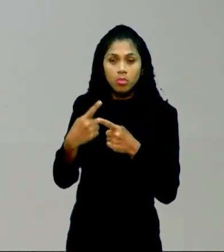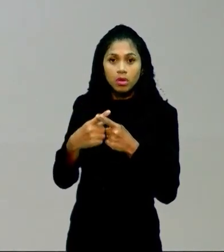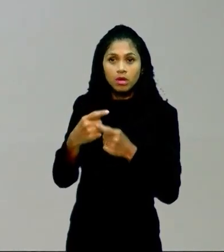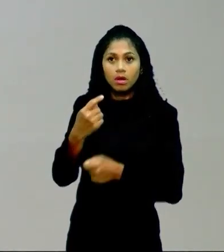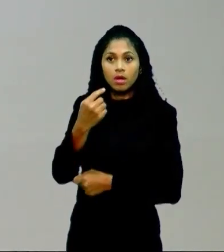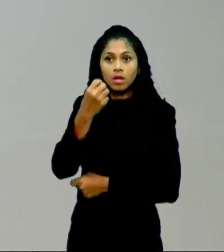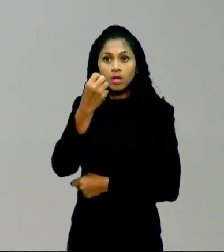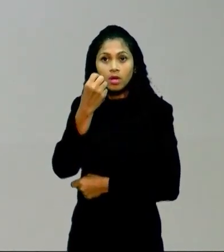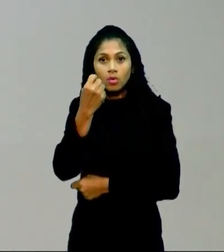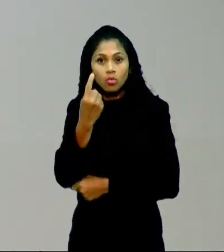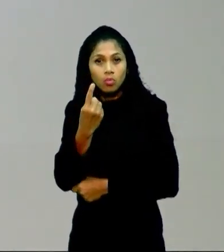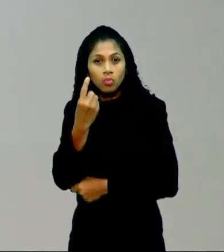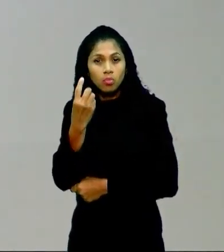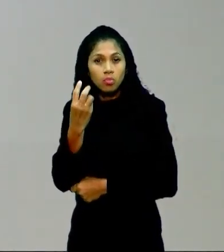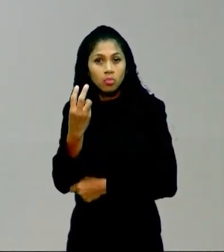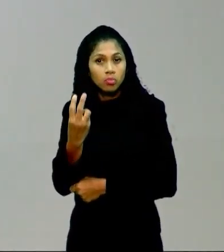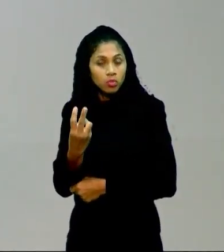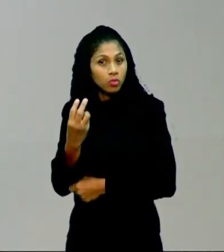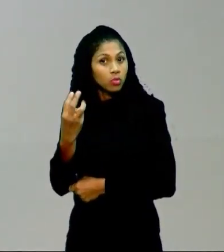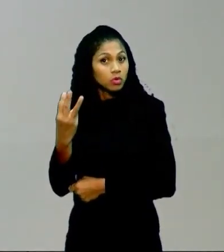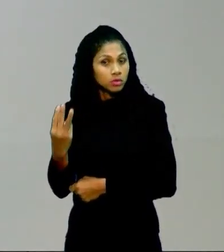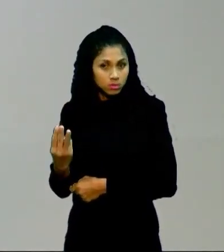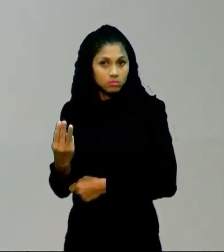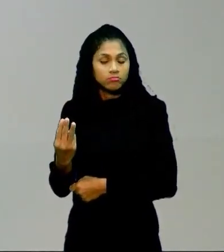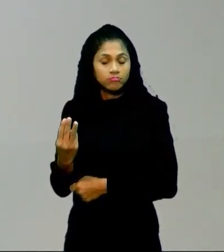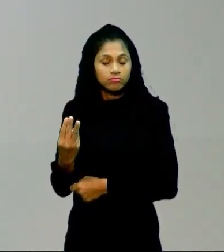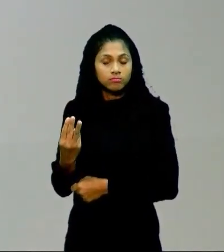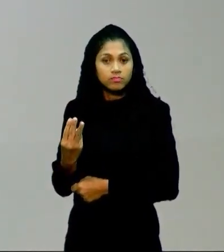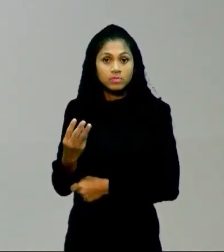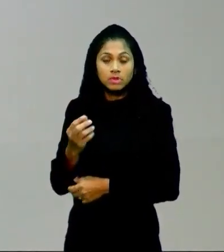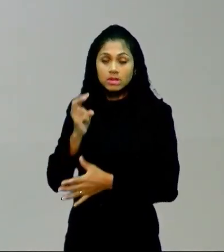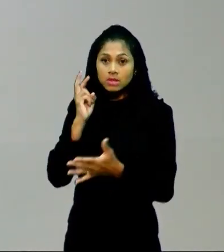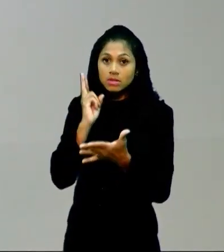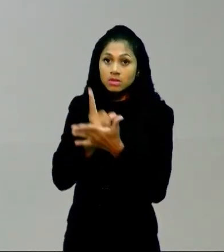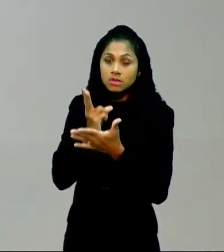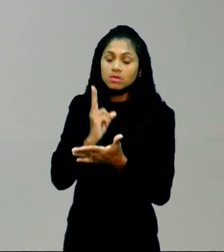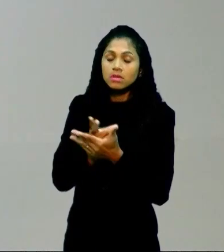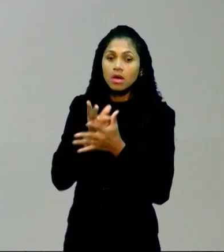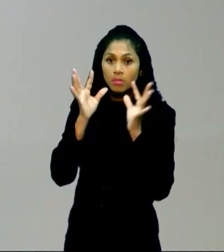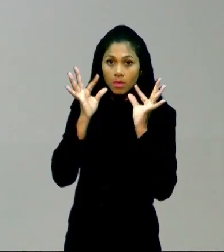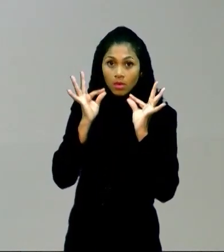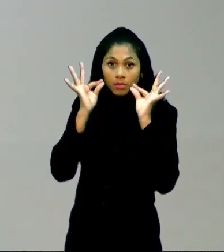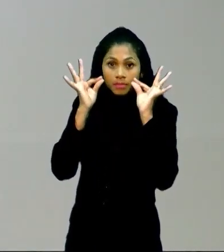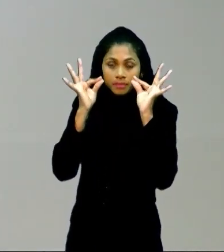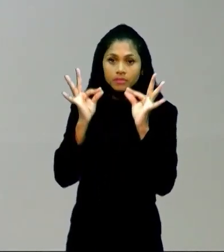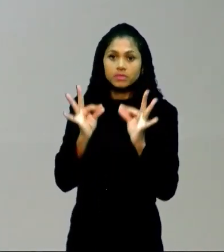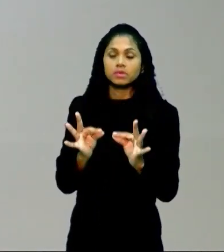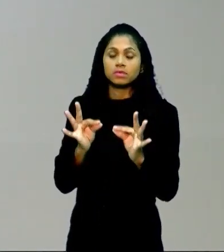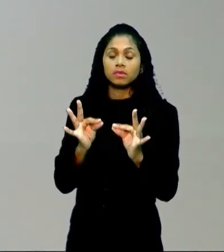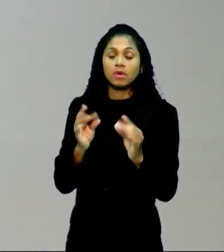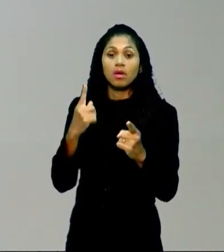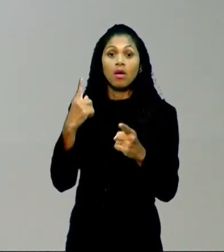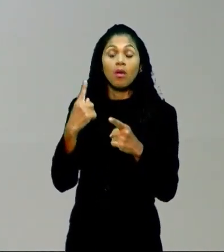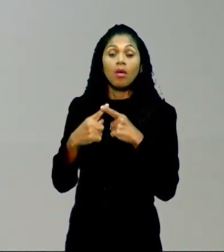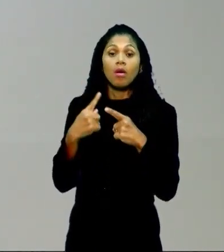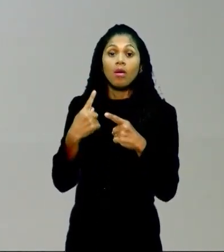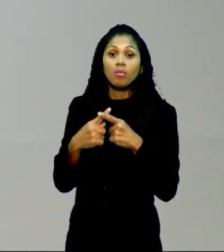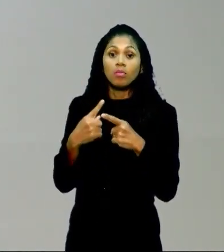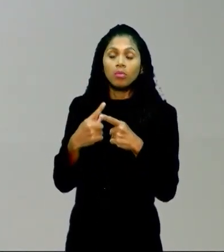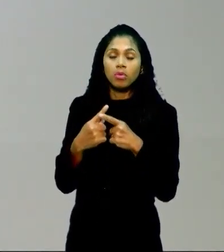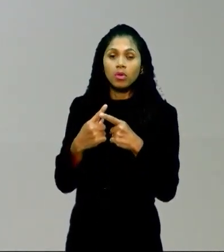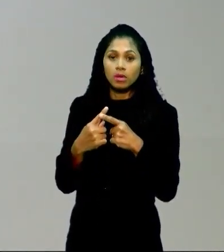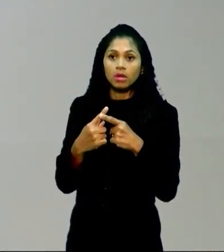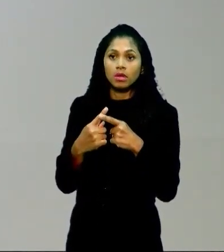observar sempre esses detalhes. Quando você, às vezes, passa batido, você se perde na questão,